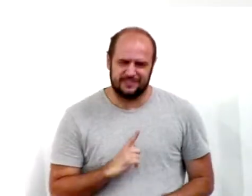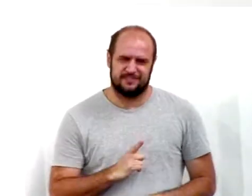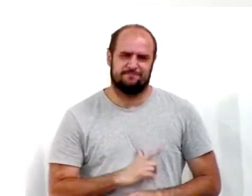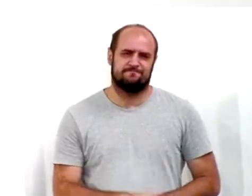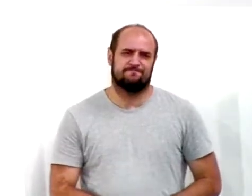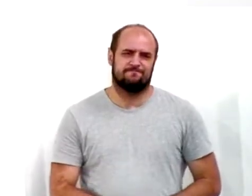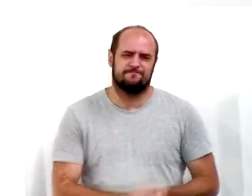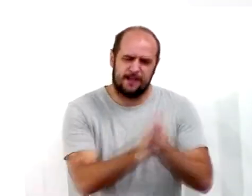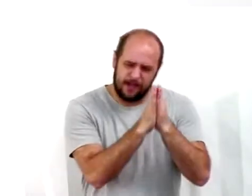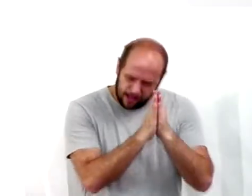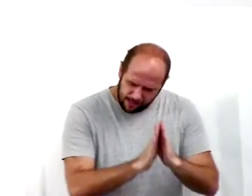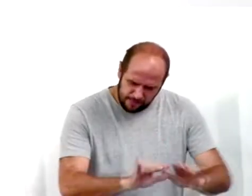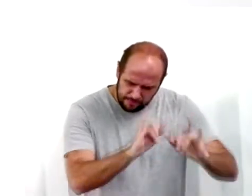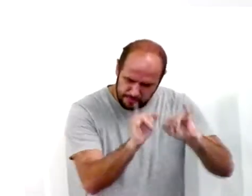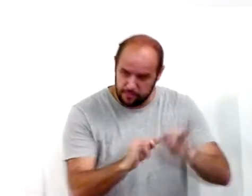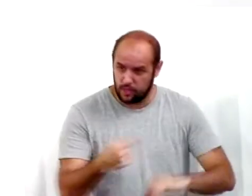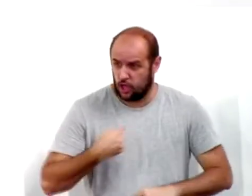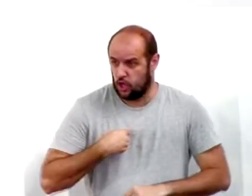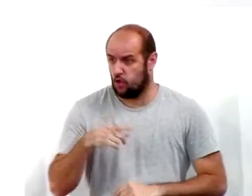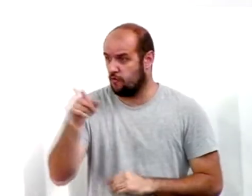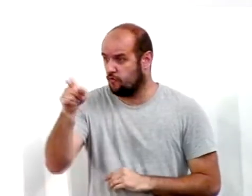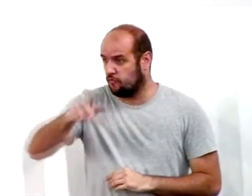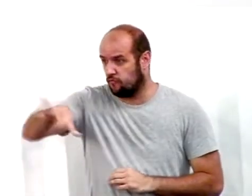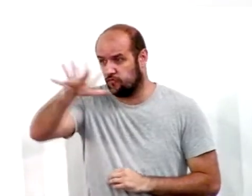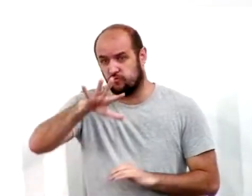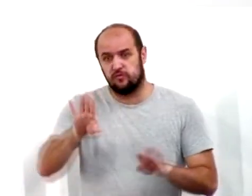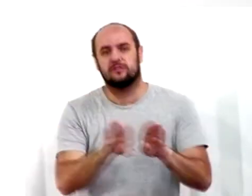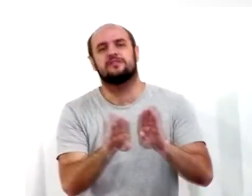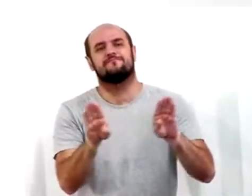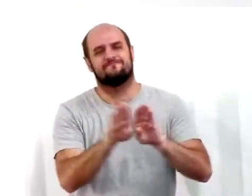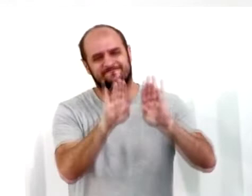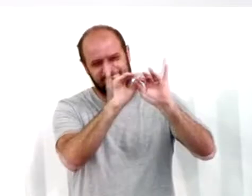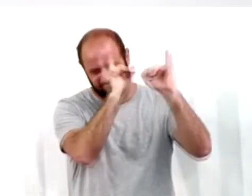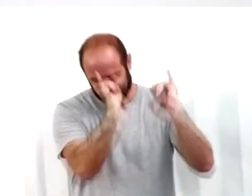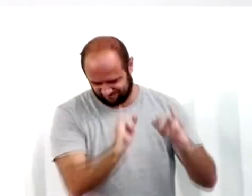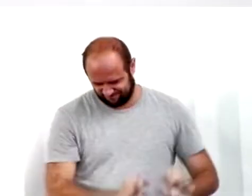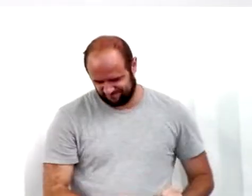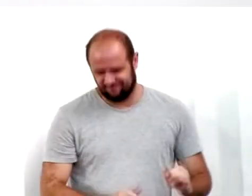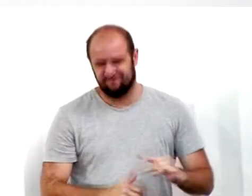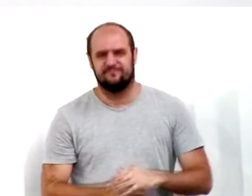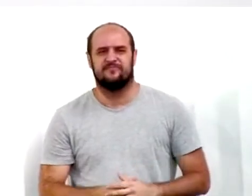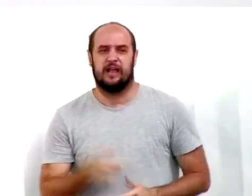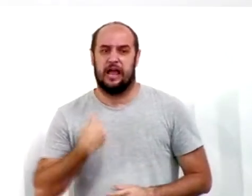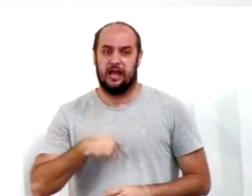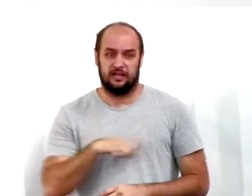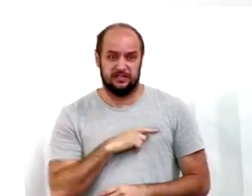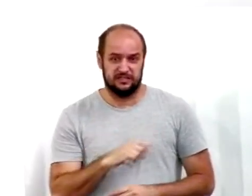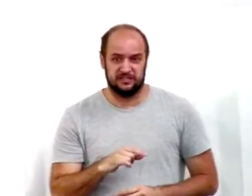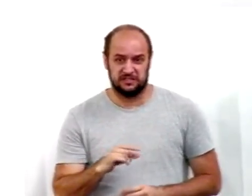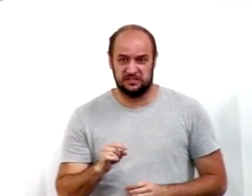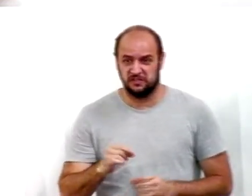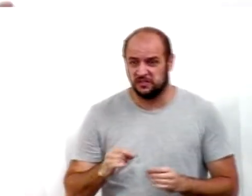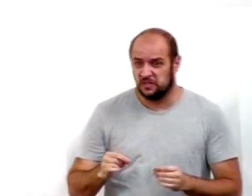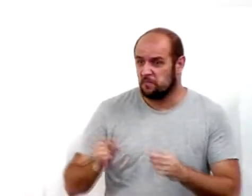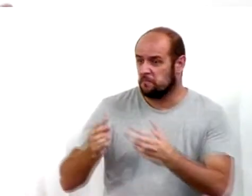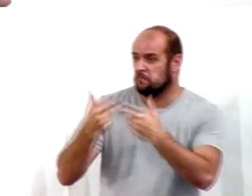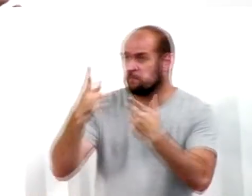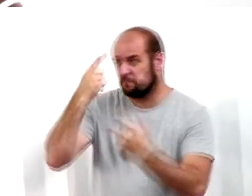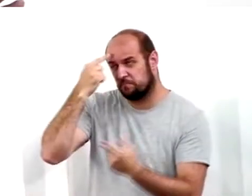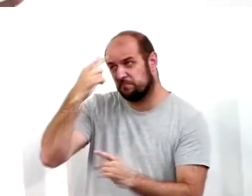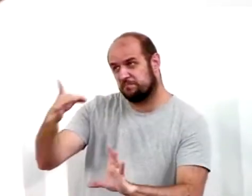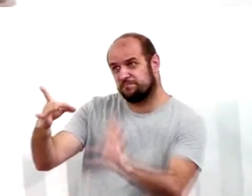de todo o pecado que eu e você cometemos está a idolatria. Nós estamos abrindo mão da provisão